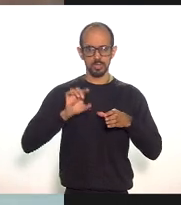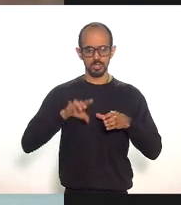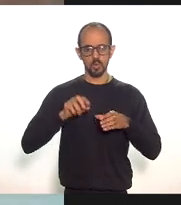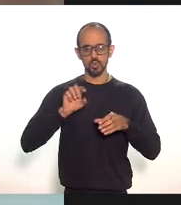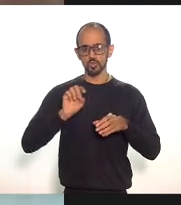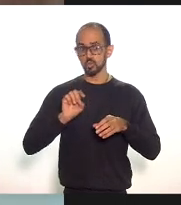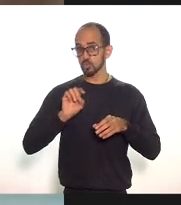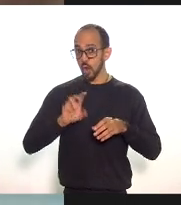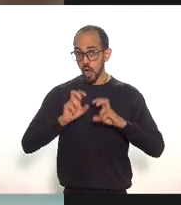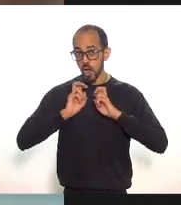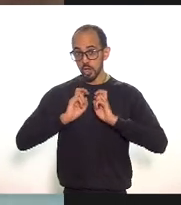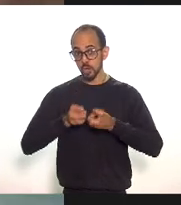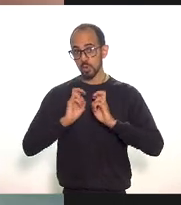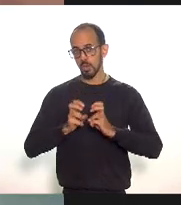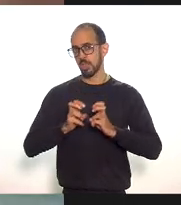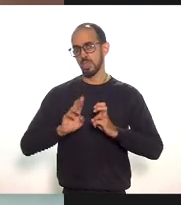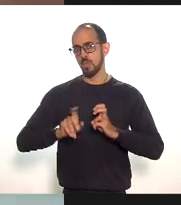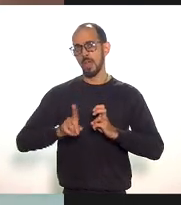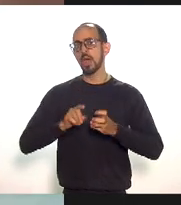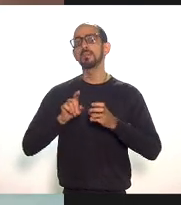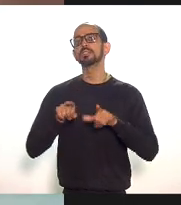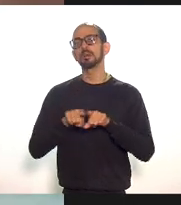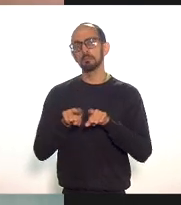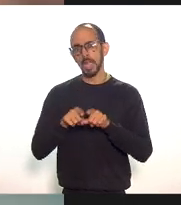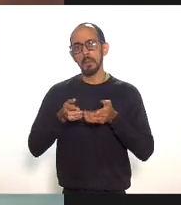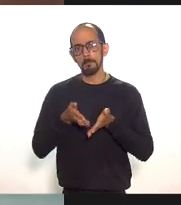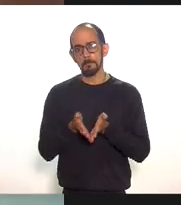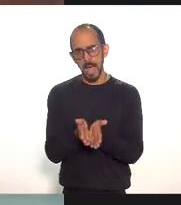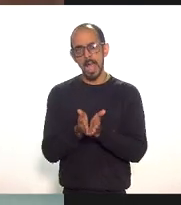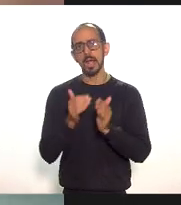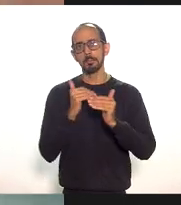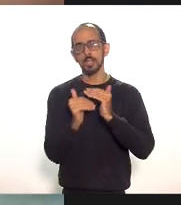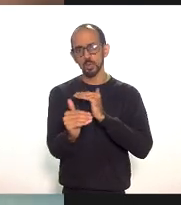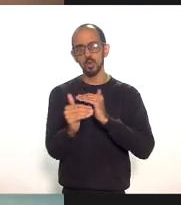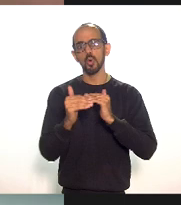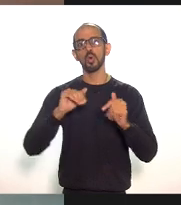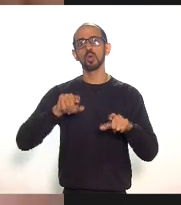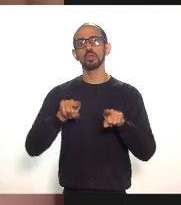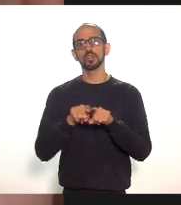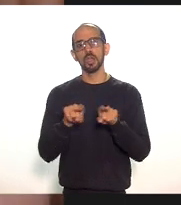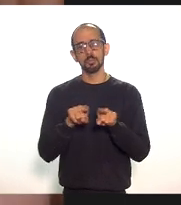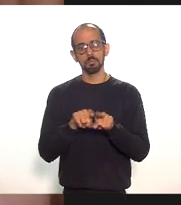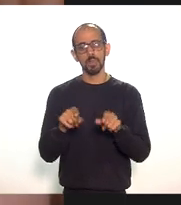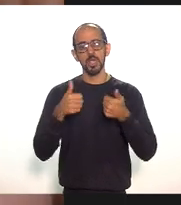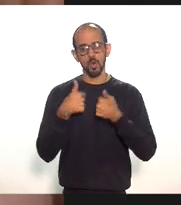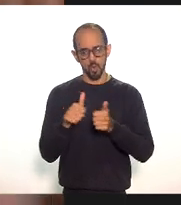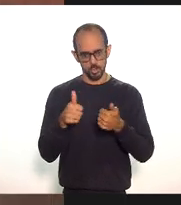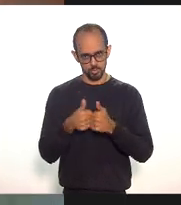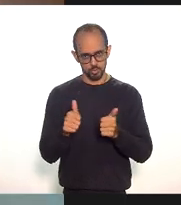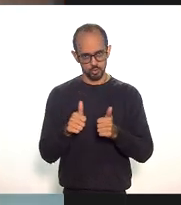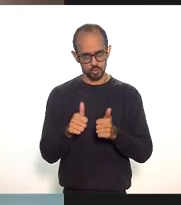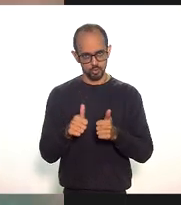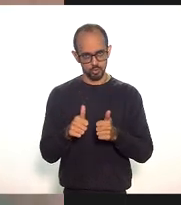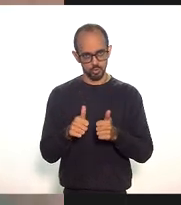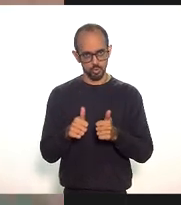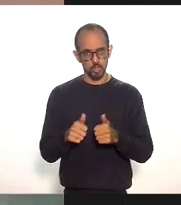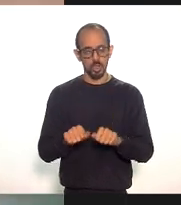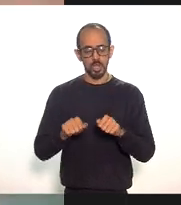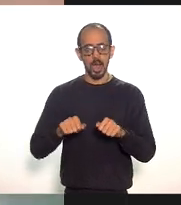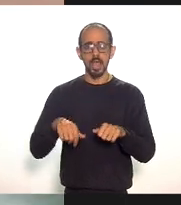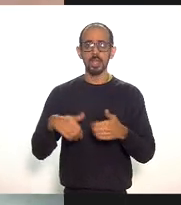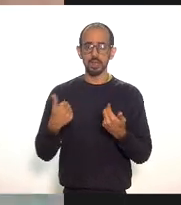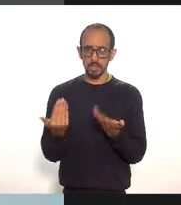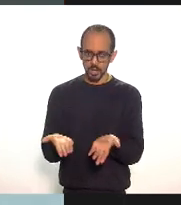supervia, como do transporte das barcas, como do metrô, como também do transporte dos ônibus. Então, o deputado André Marco Coelho